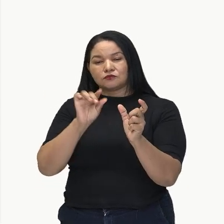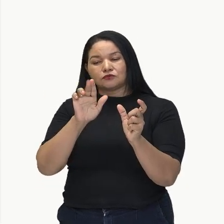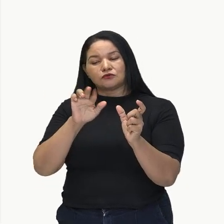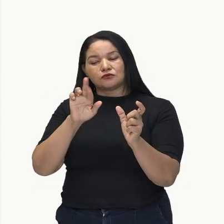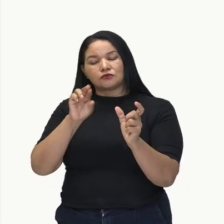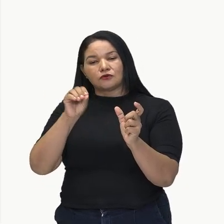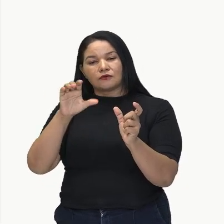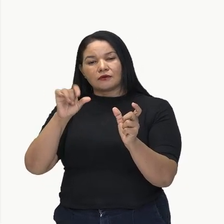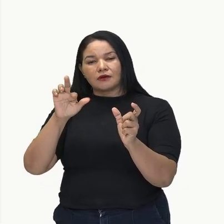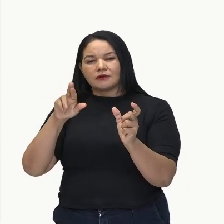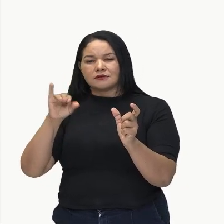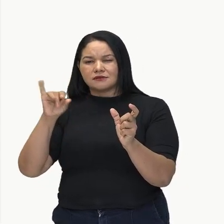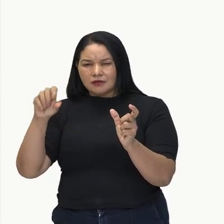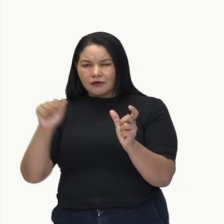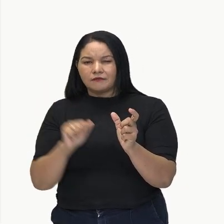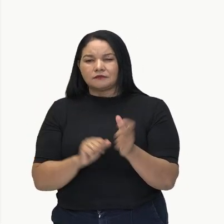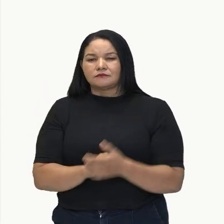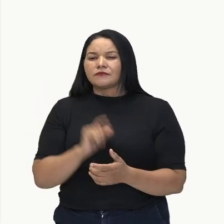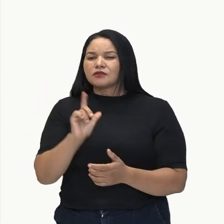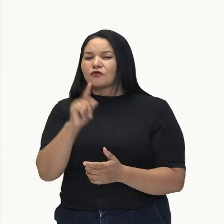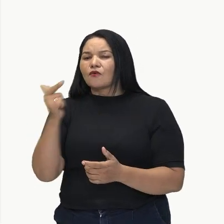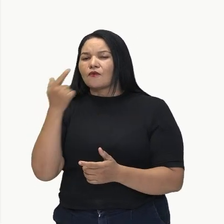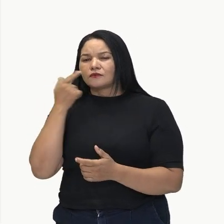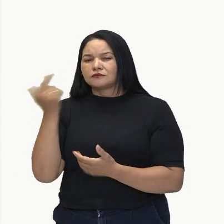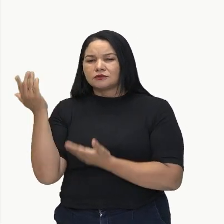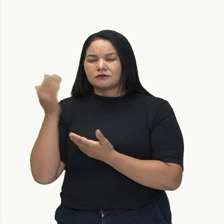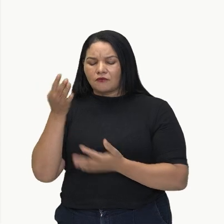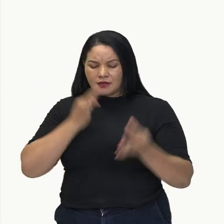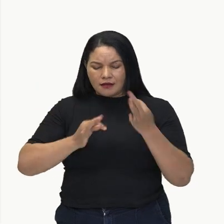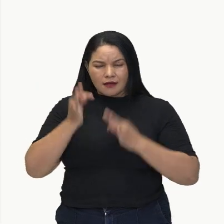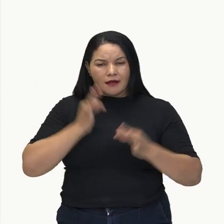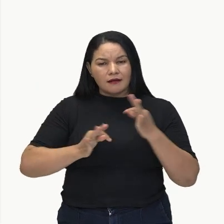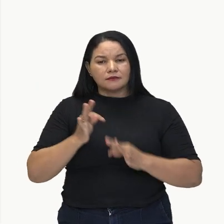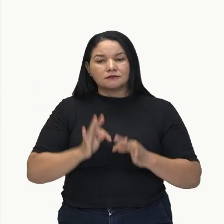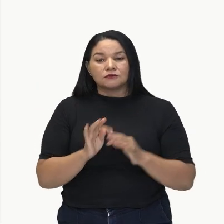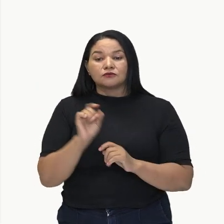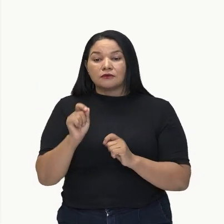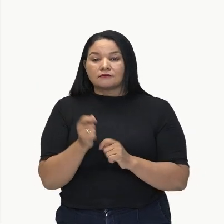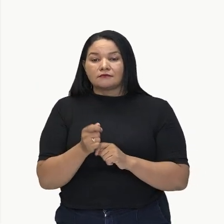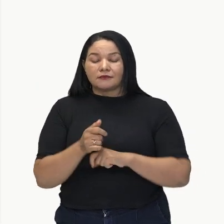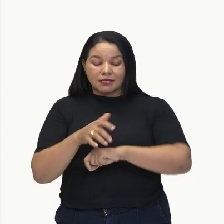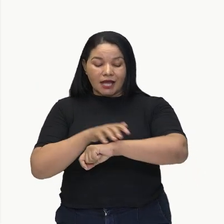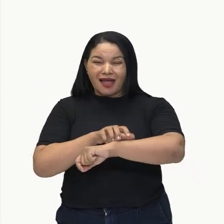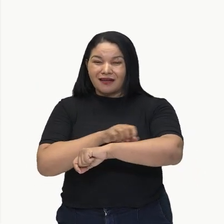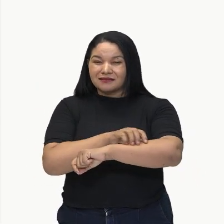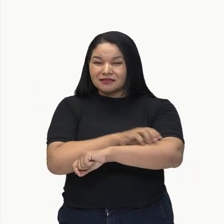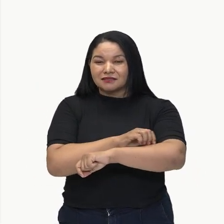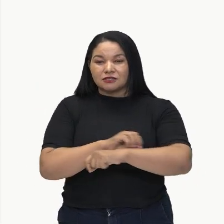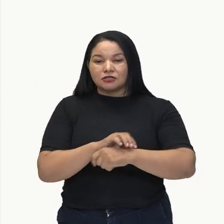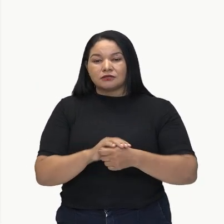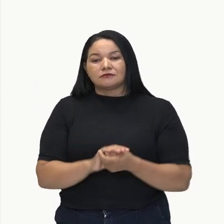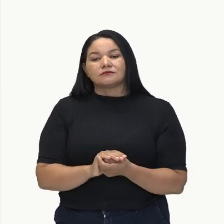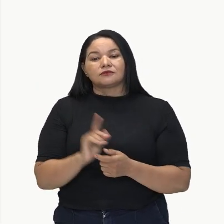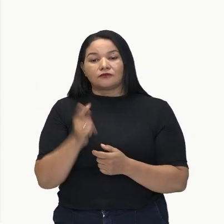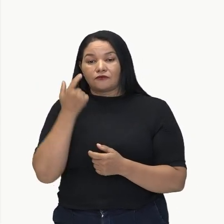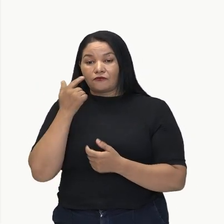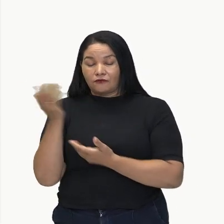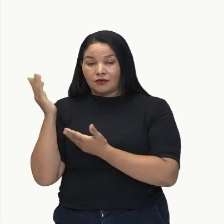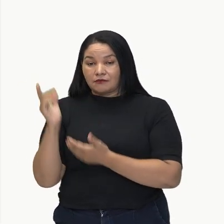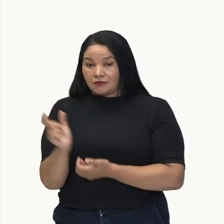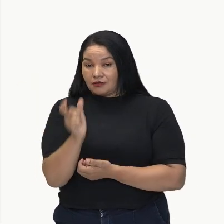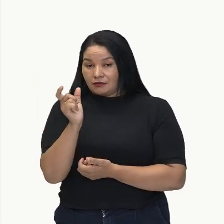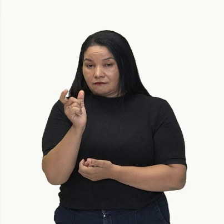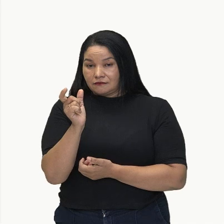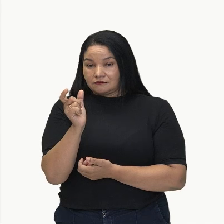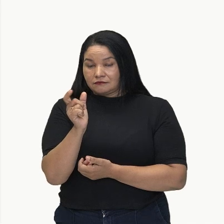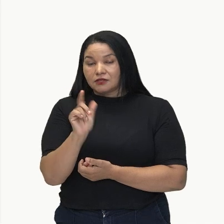tenho terapia e não terapia. Eu tenho alergia e não alergia. Eu